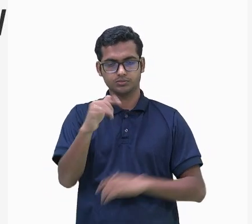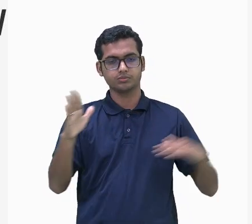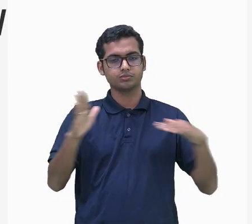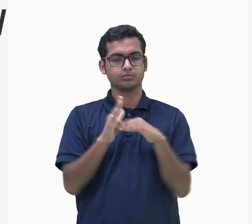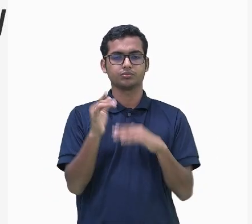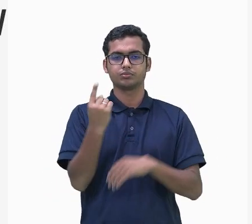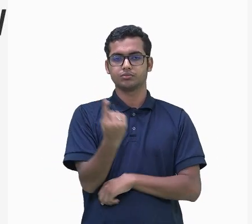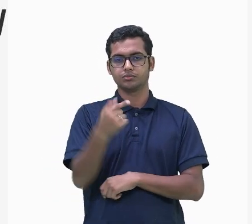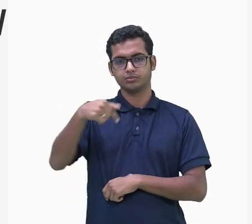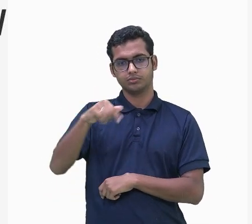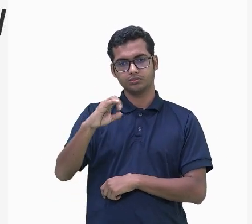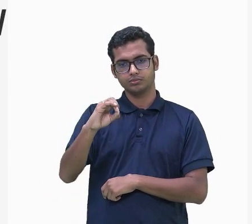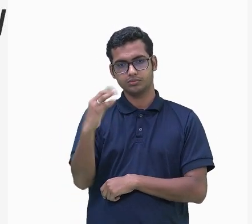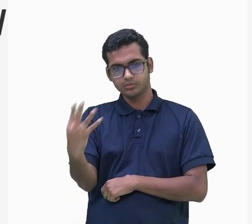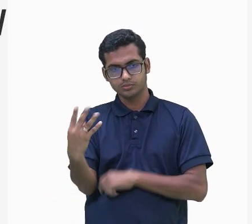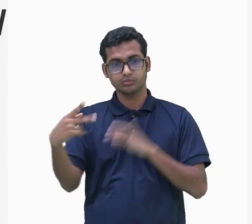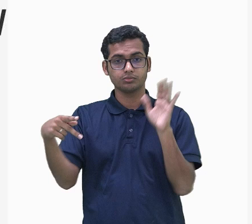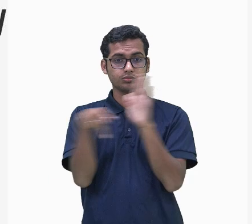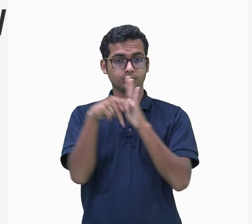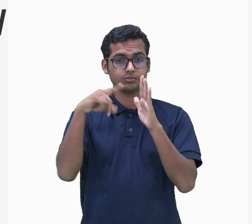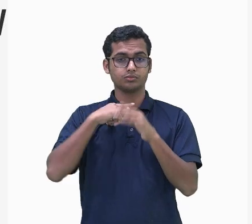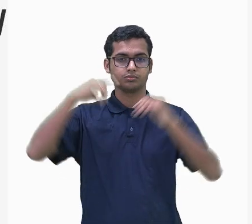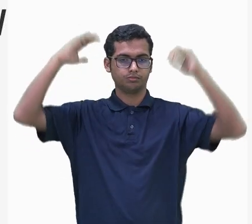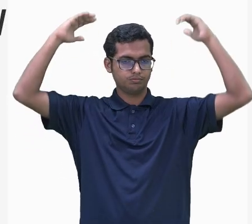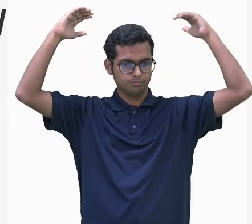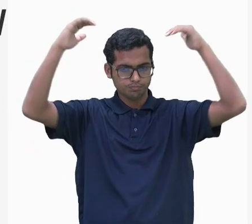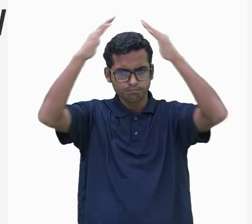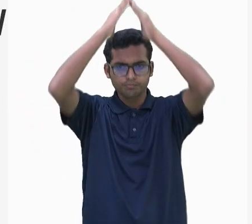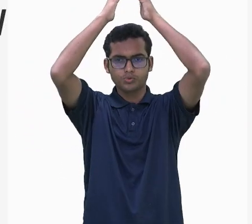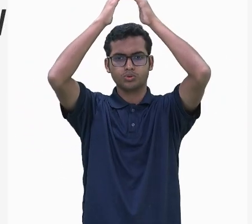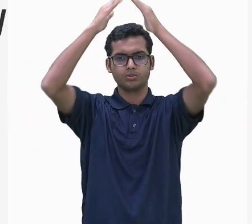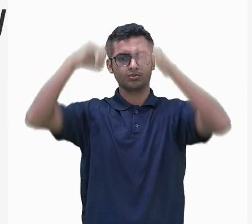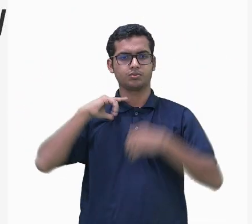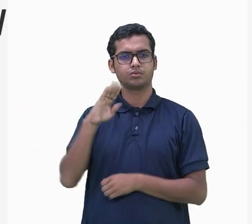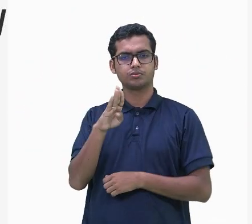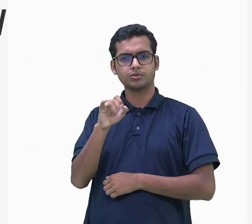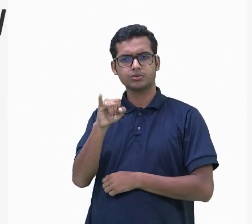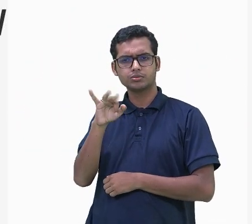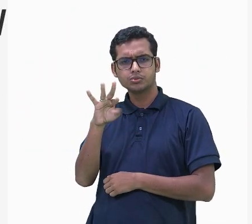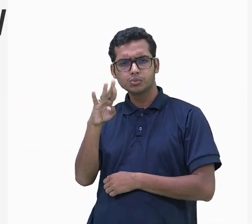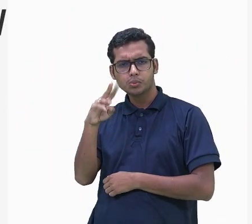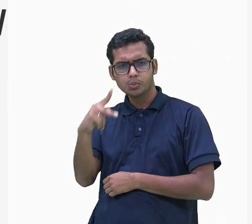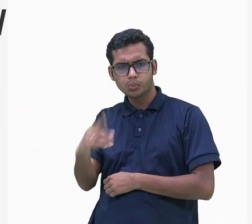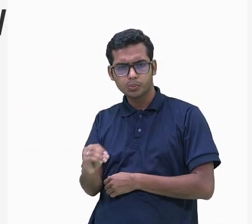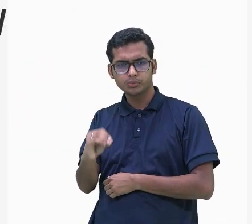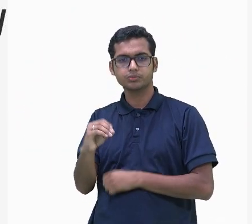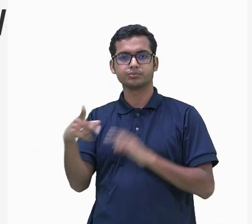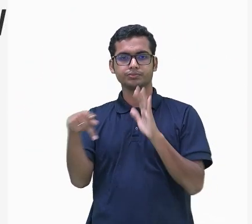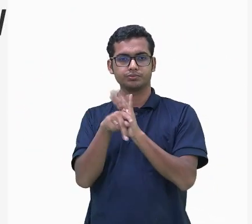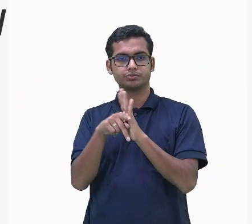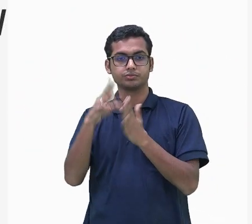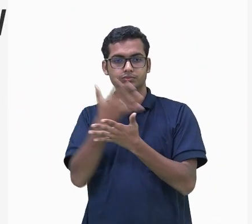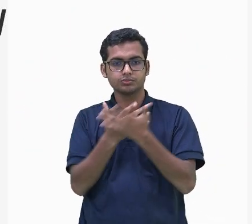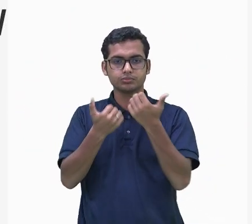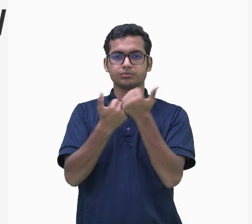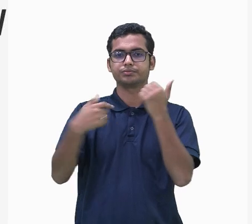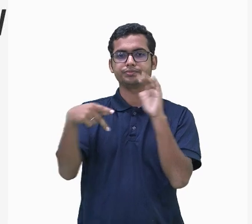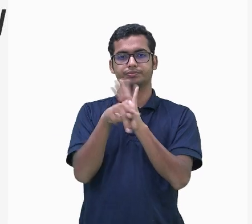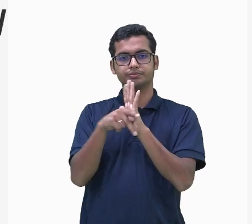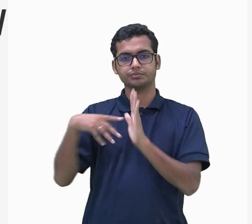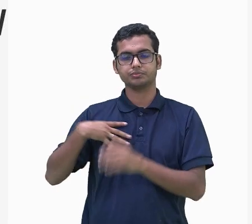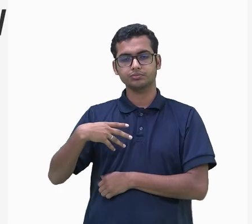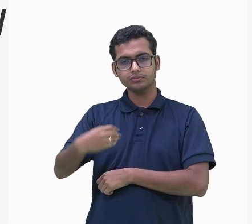bispo era preceptor do filho mais velho de Luís XIV, o herdeiro do trono de Luís